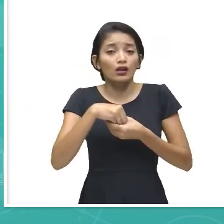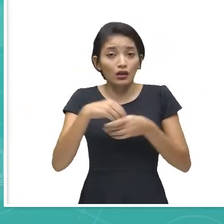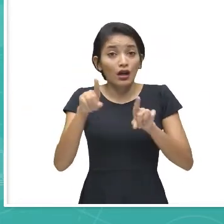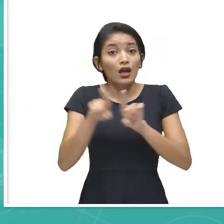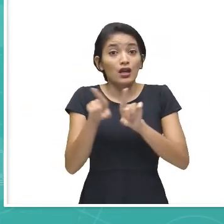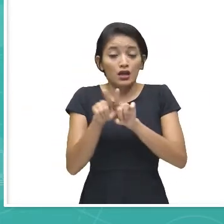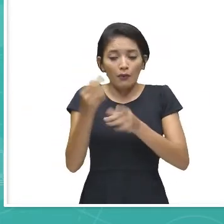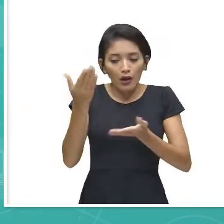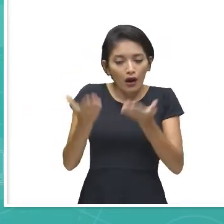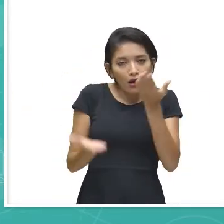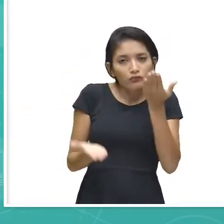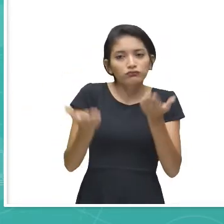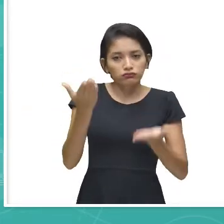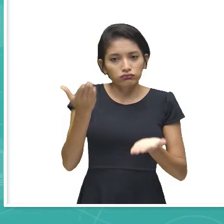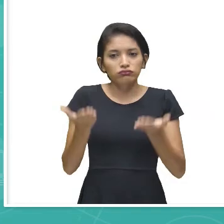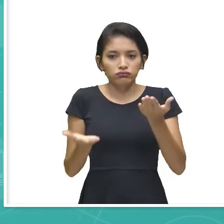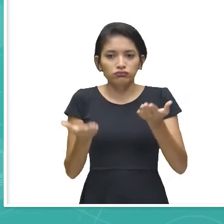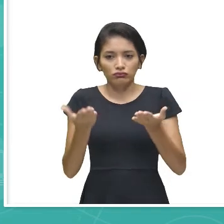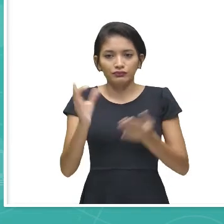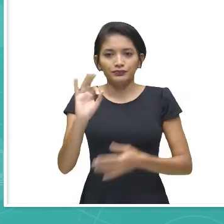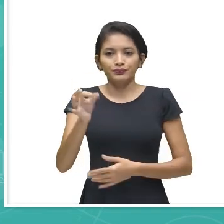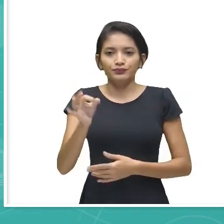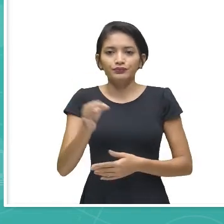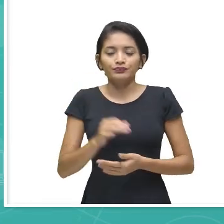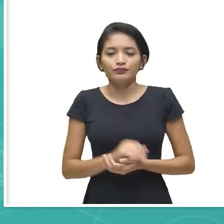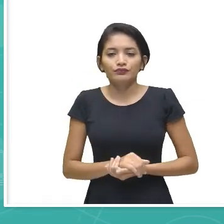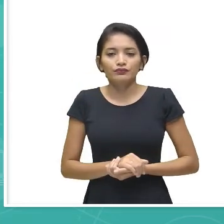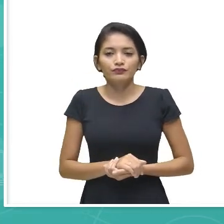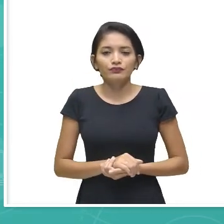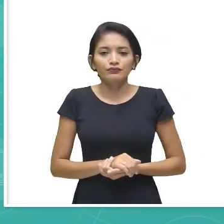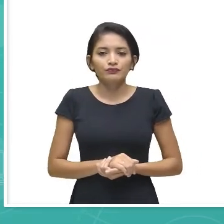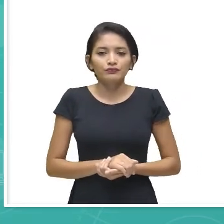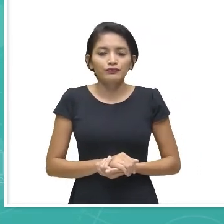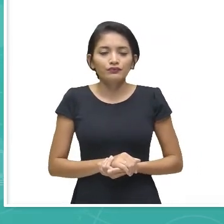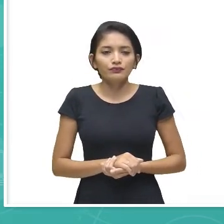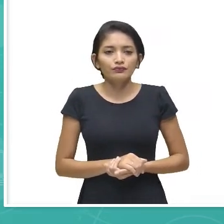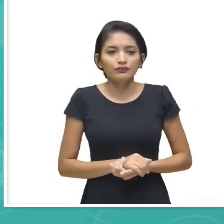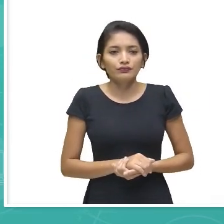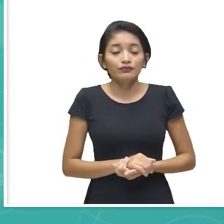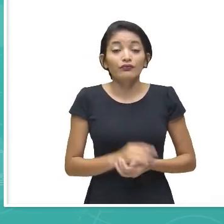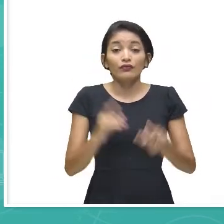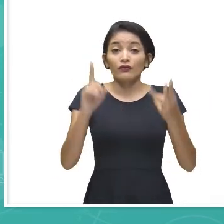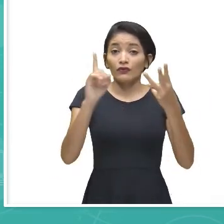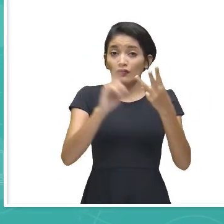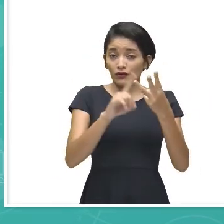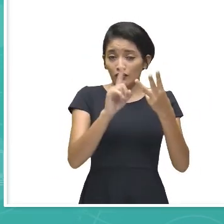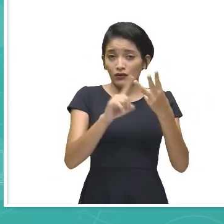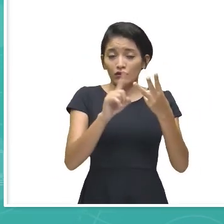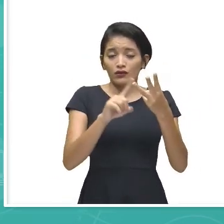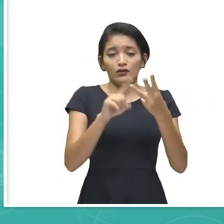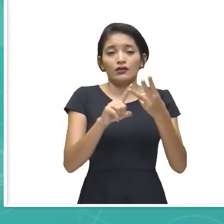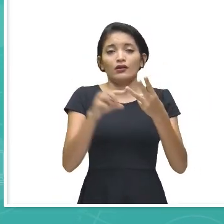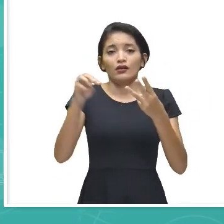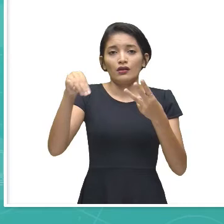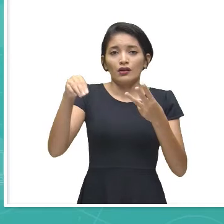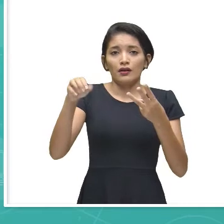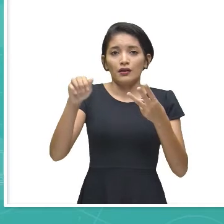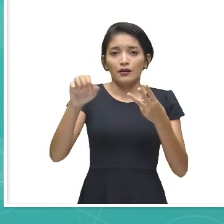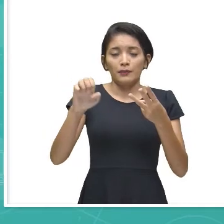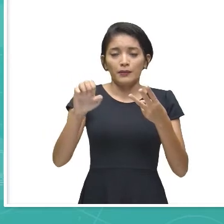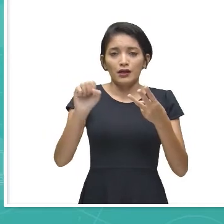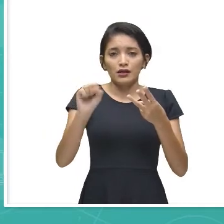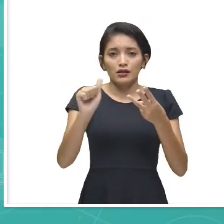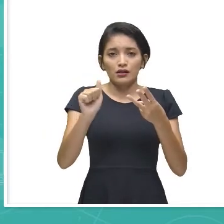em equilíbrio, certo? Prosseguindo, nós temos o mesomorfo. Aqui